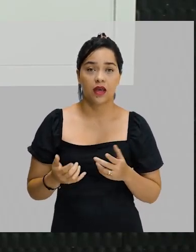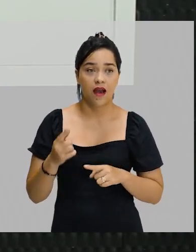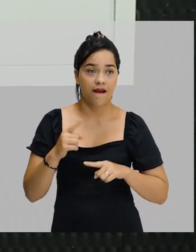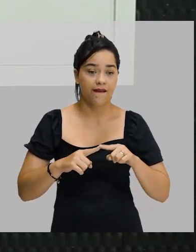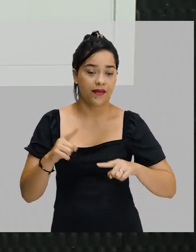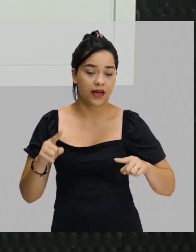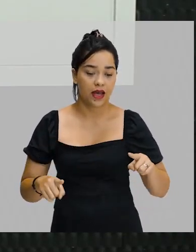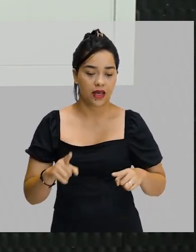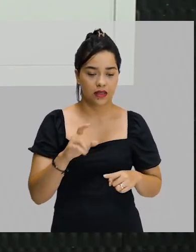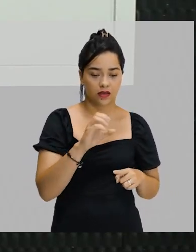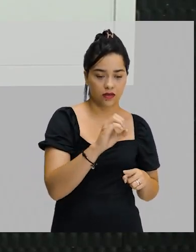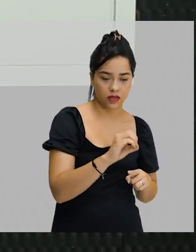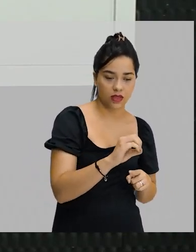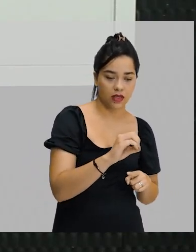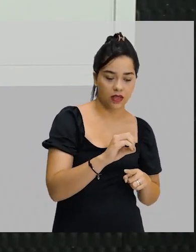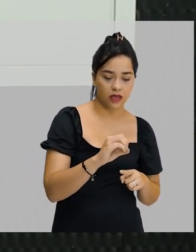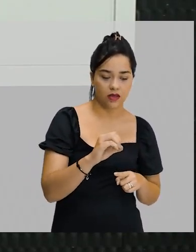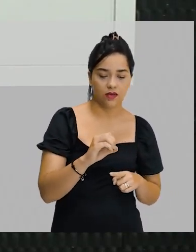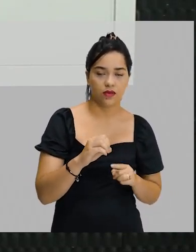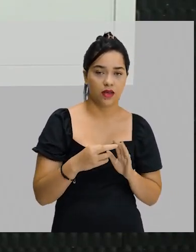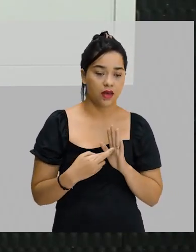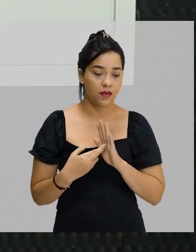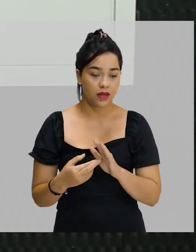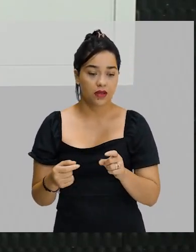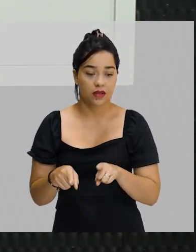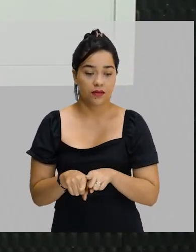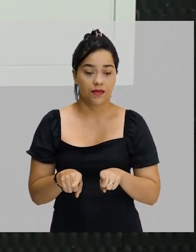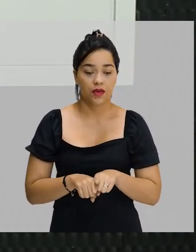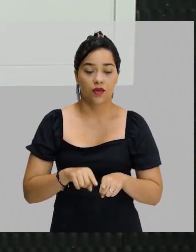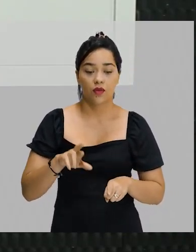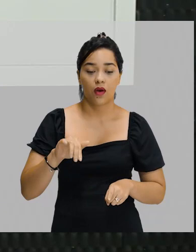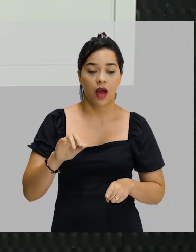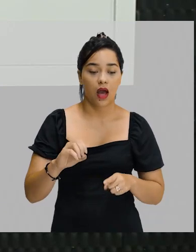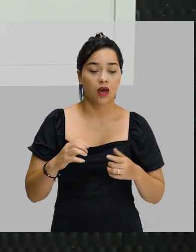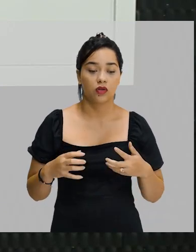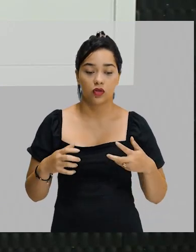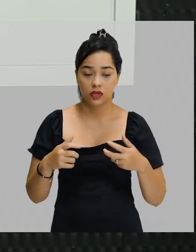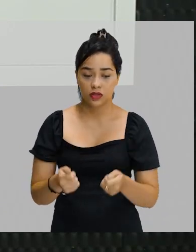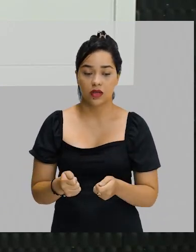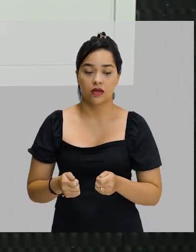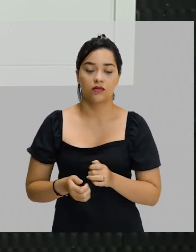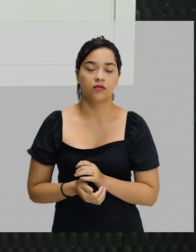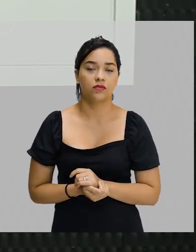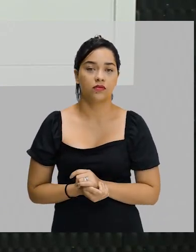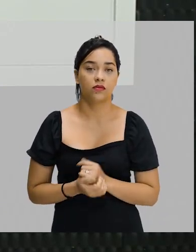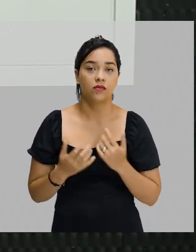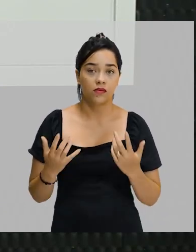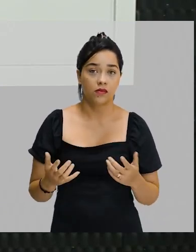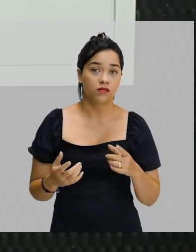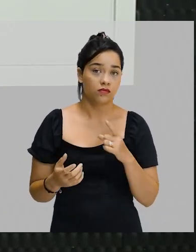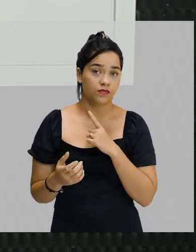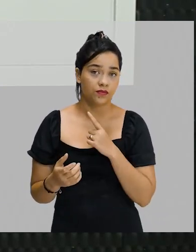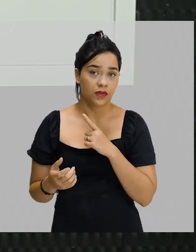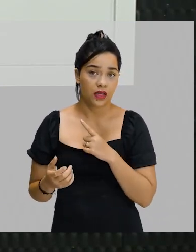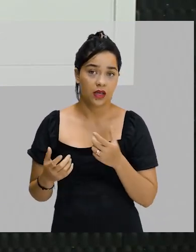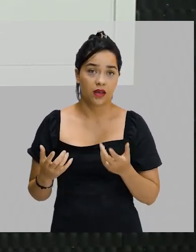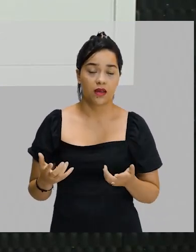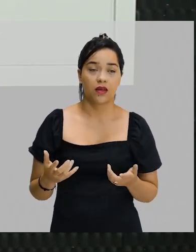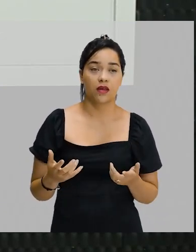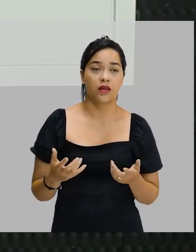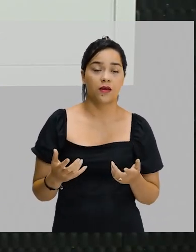variar entre o zero, que é quando ele está no equilíbrio, e o raio total, que é o R, ok? Então ela vai fazer